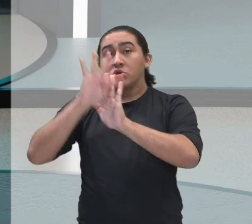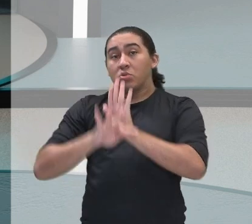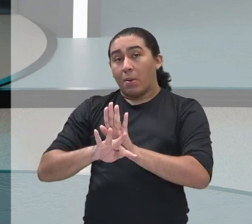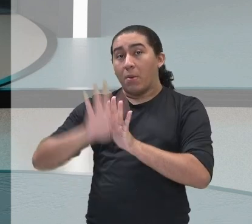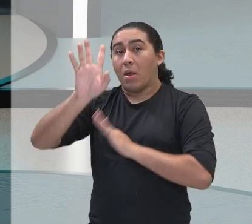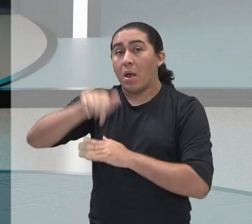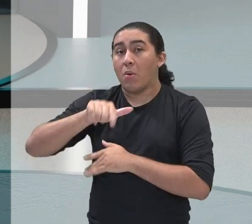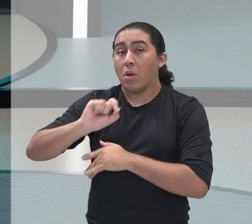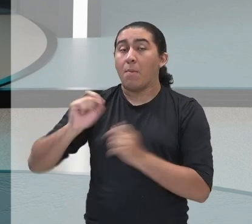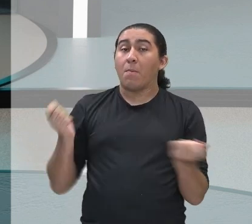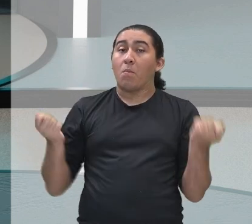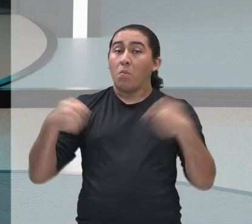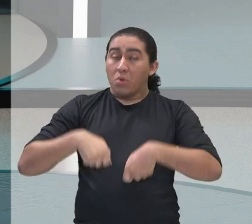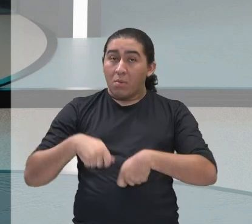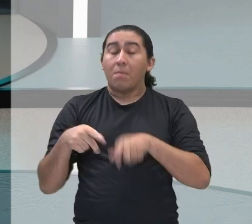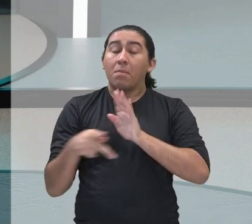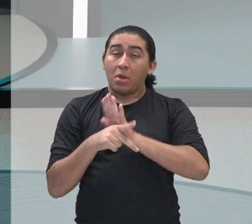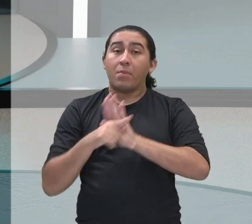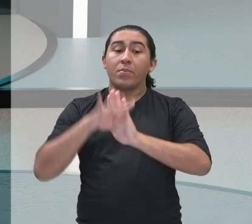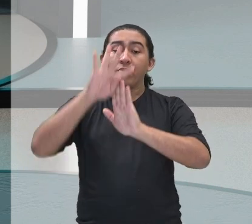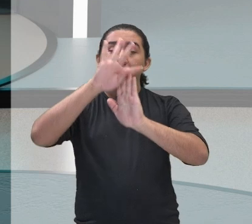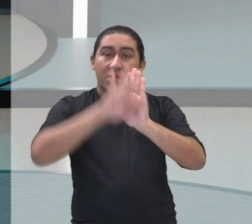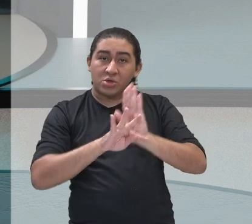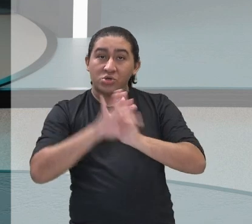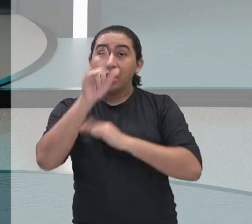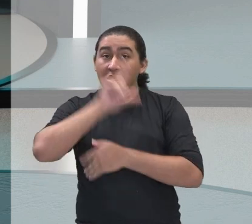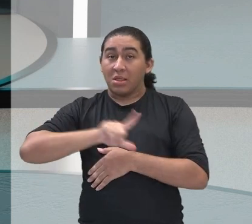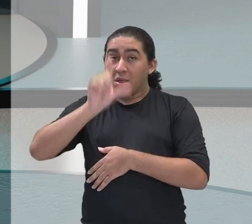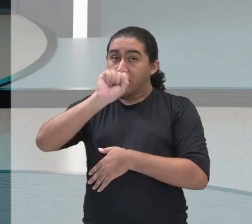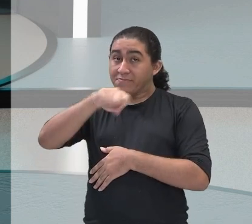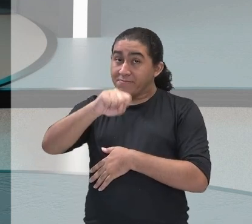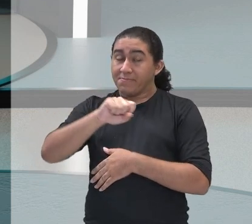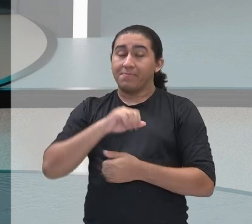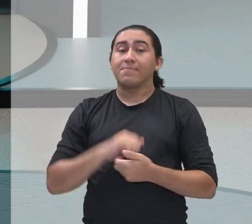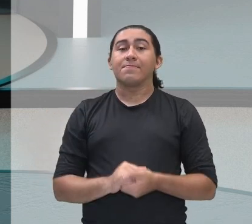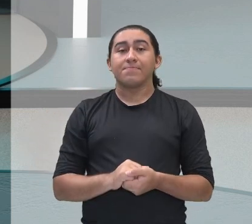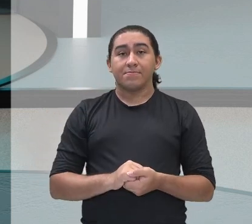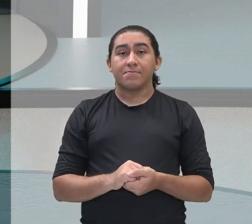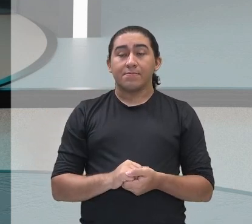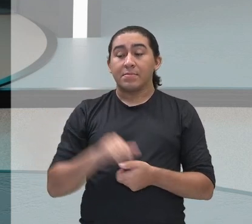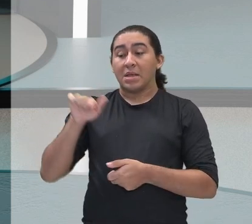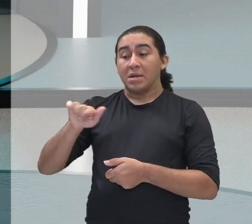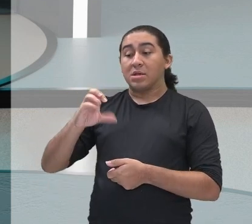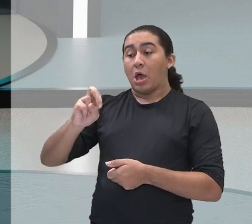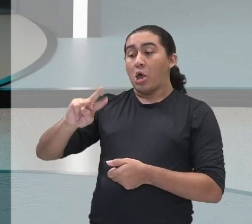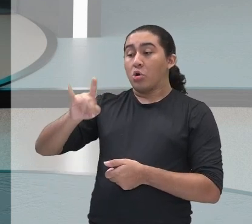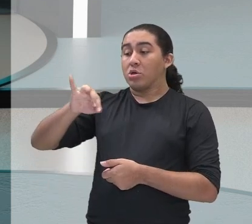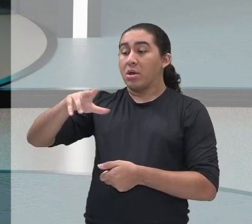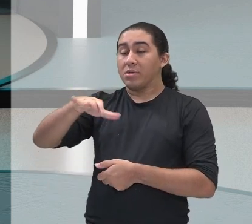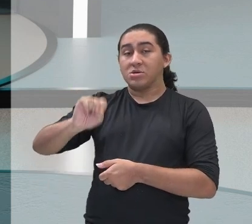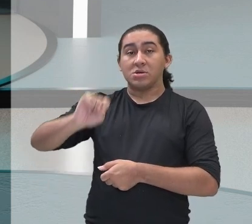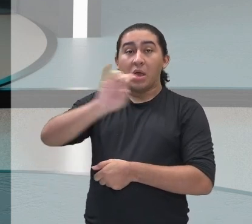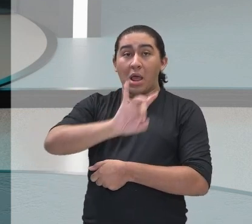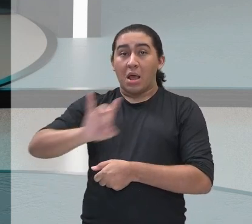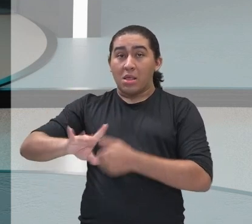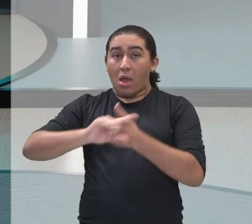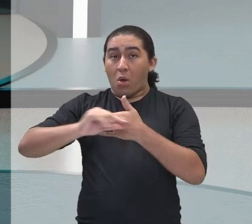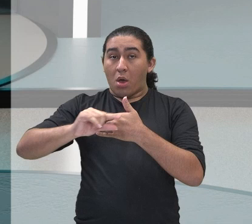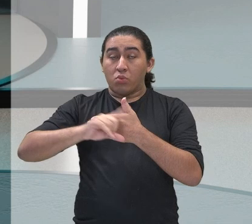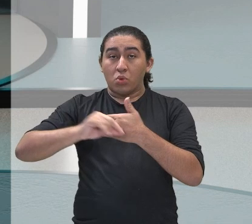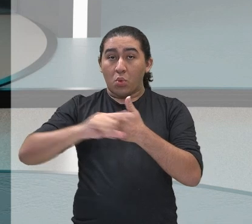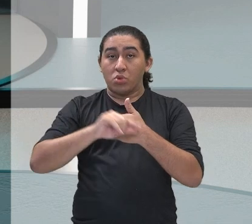é considerada um texto literário. E essas crônicas, cada autor tem a